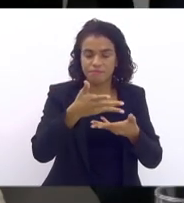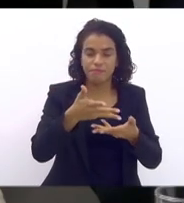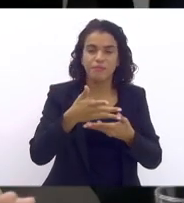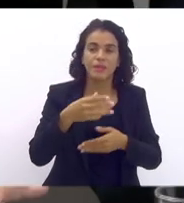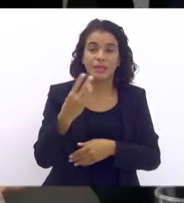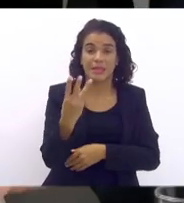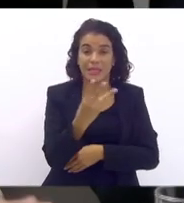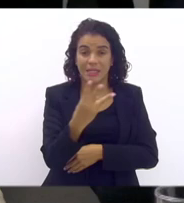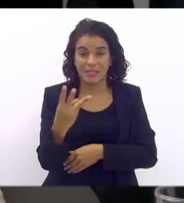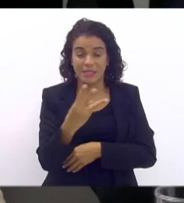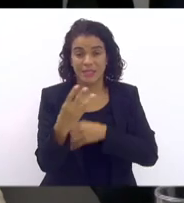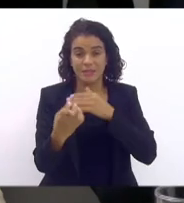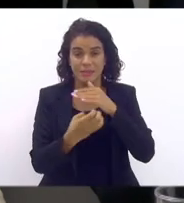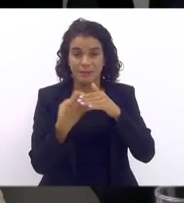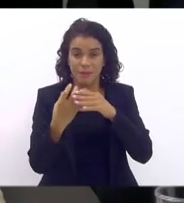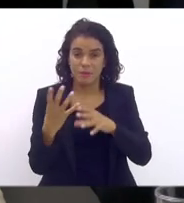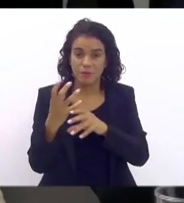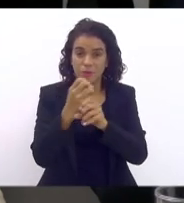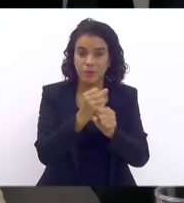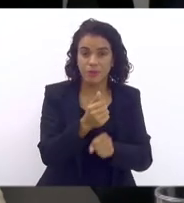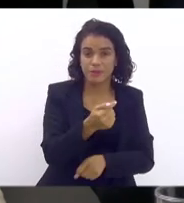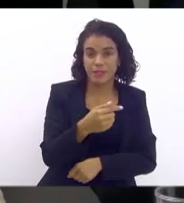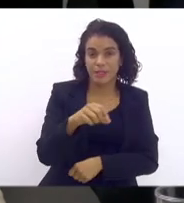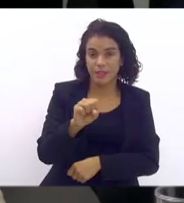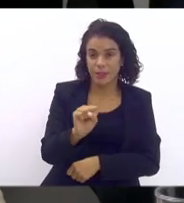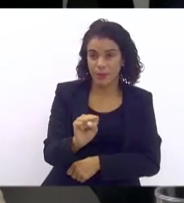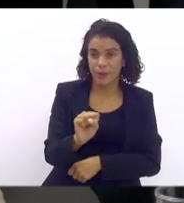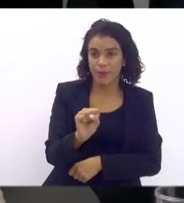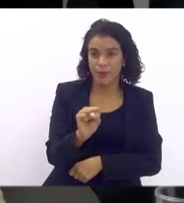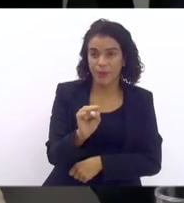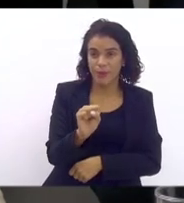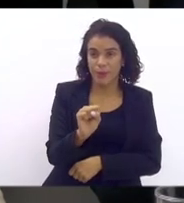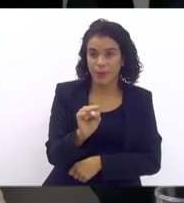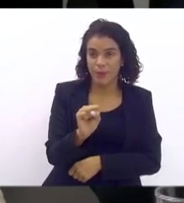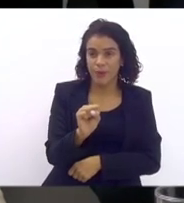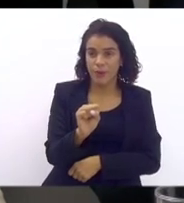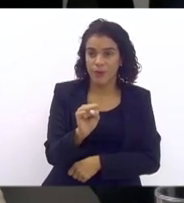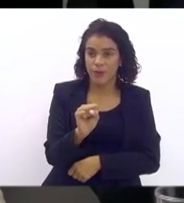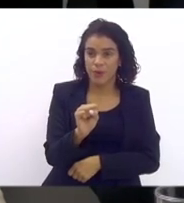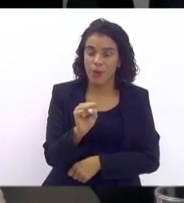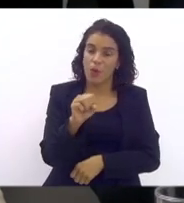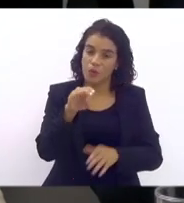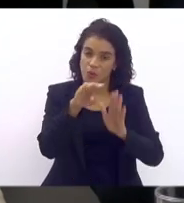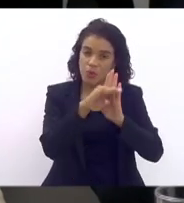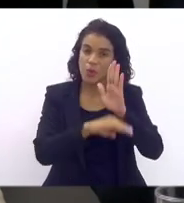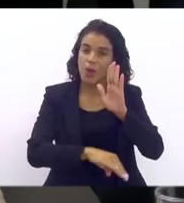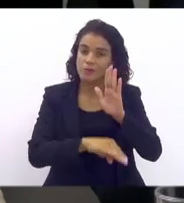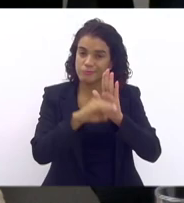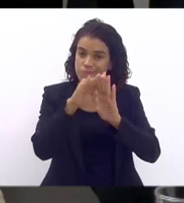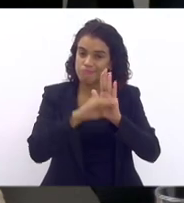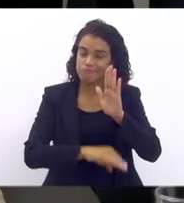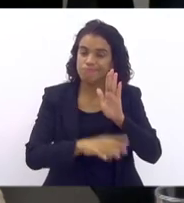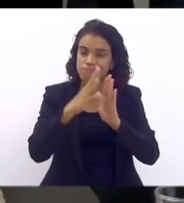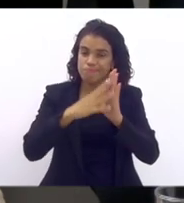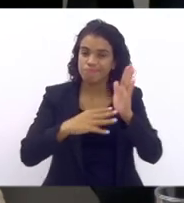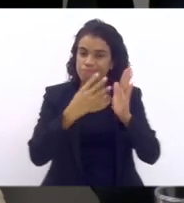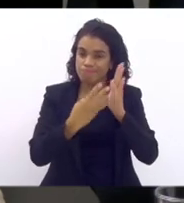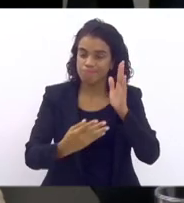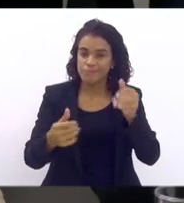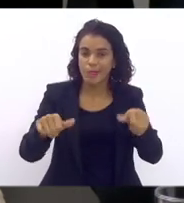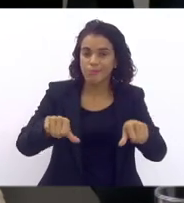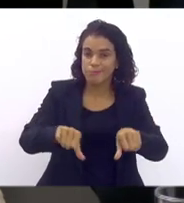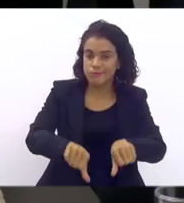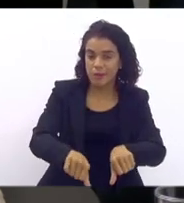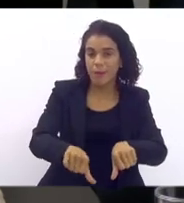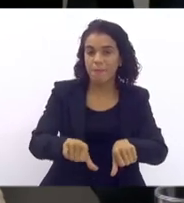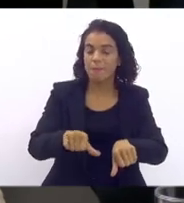empresas convocamos todas deu 78 nosso plano tá defasado e já estamos atualizando ele mas foi